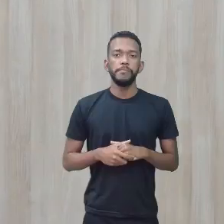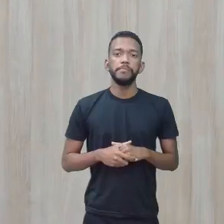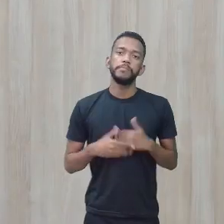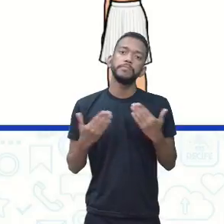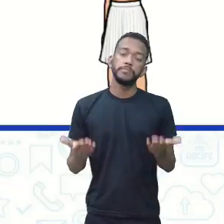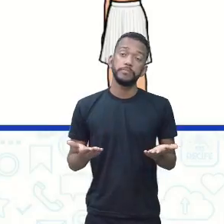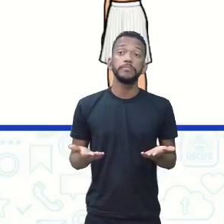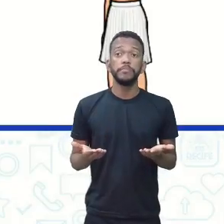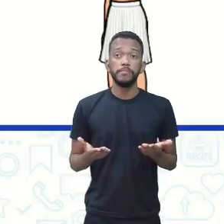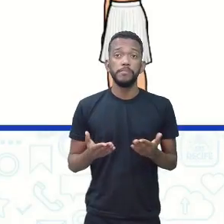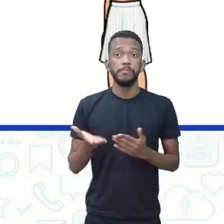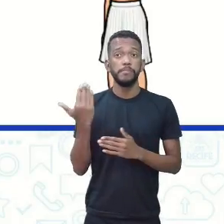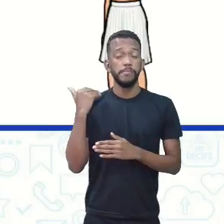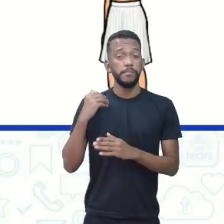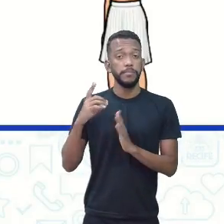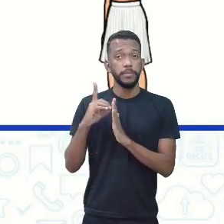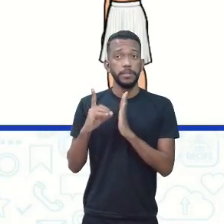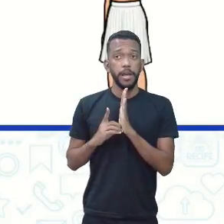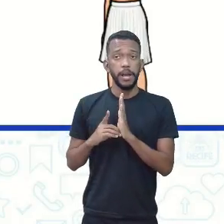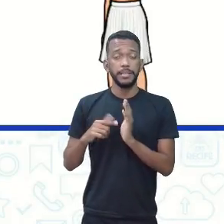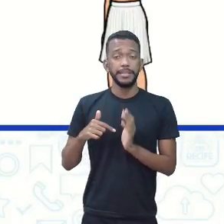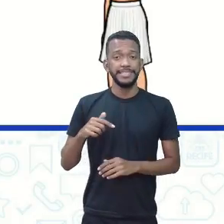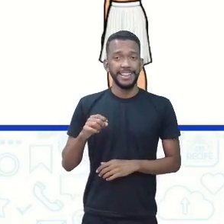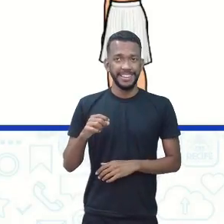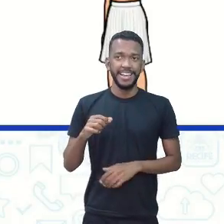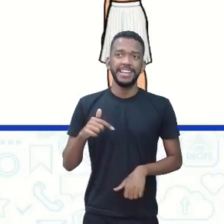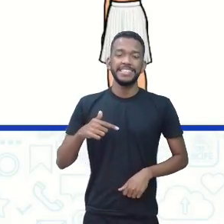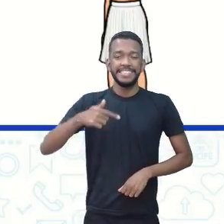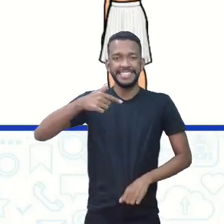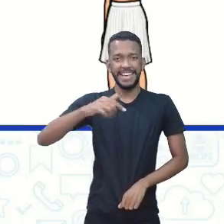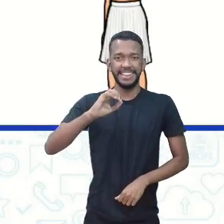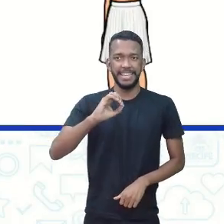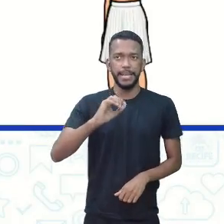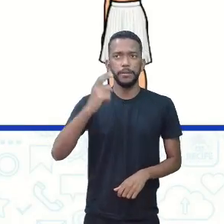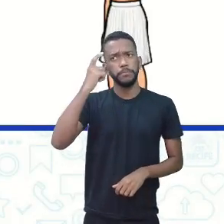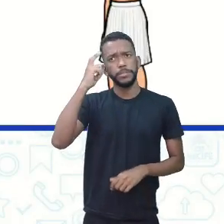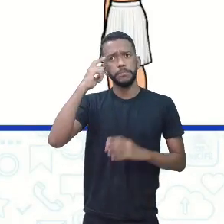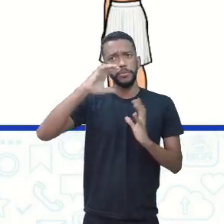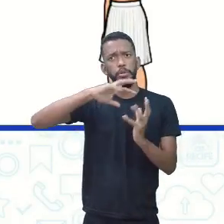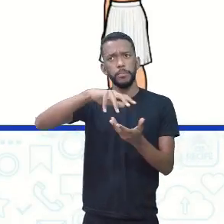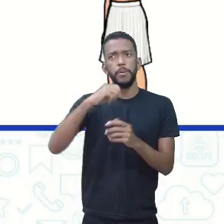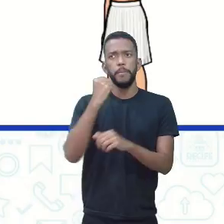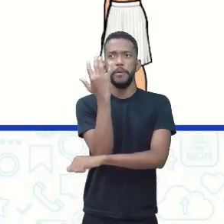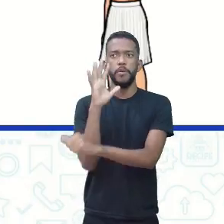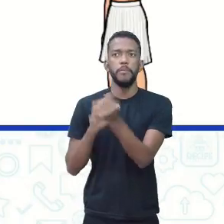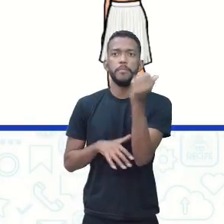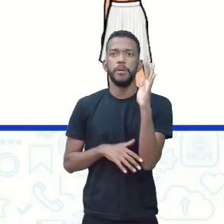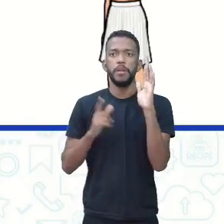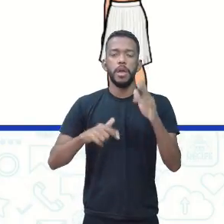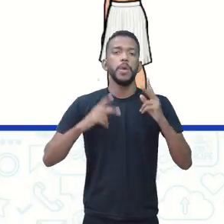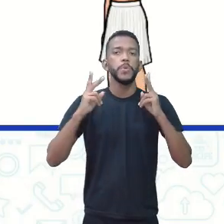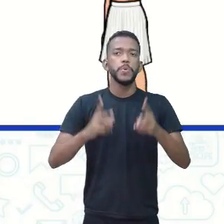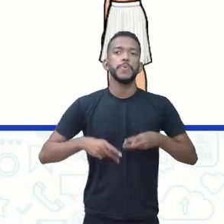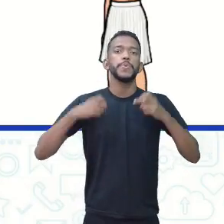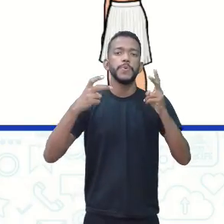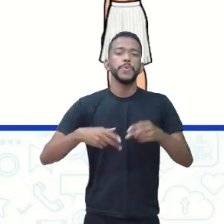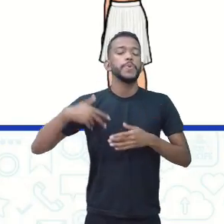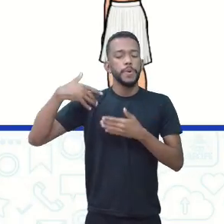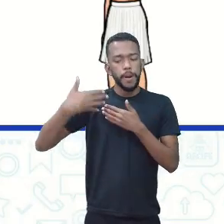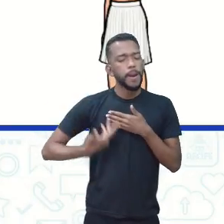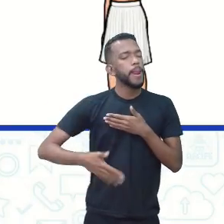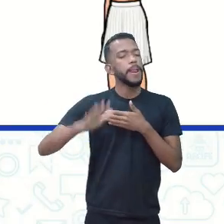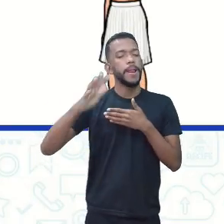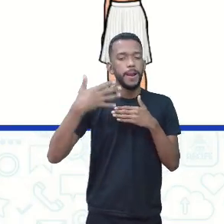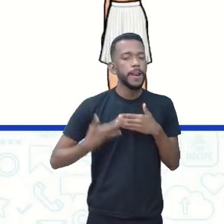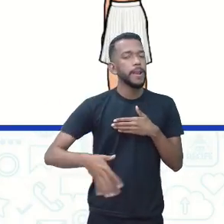Bom, até a década de 70, né, o pensamento global era que o meio ambiente seria uma fonte inesgotável de recursos, né, como a